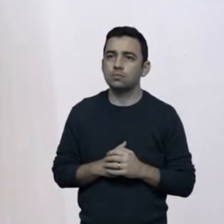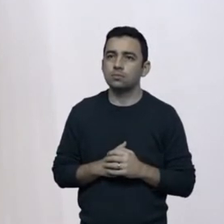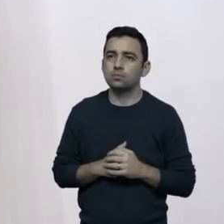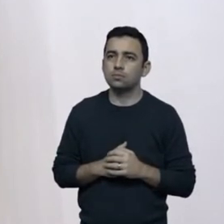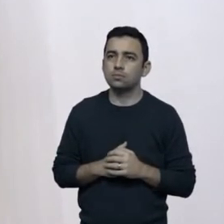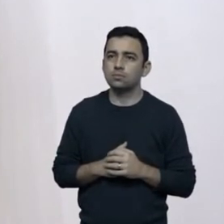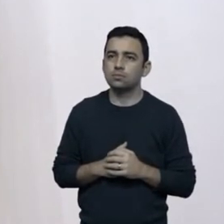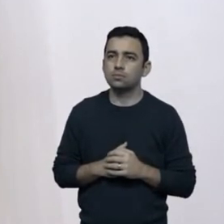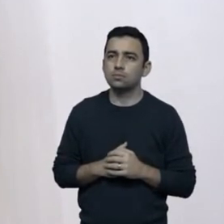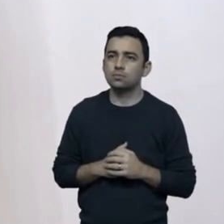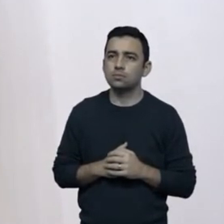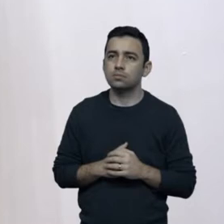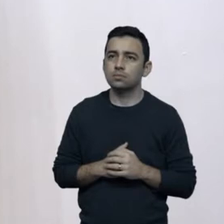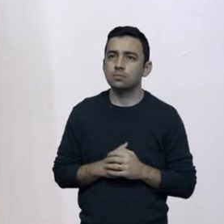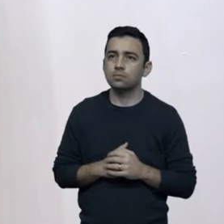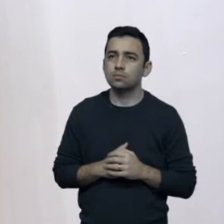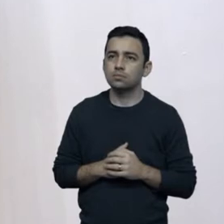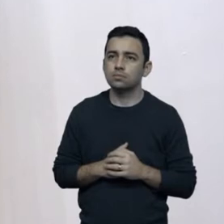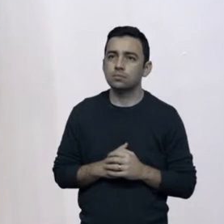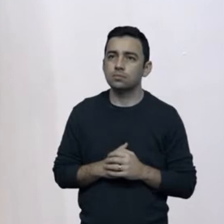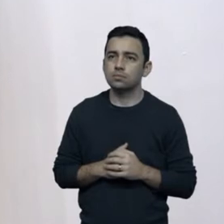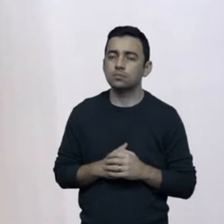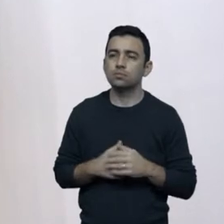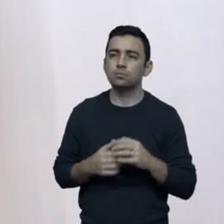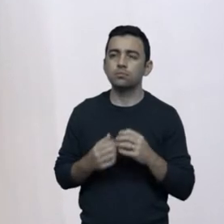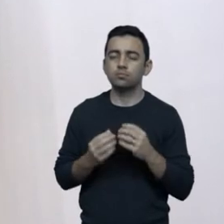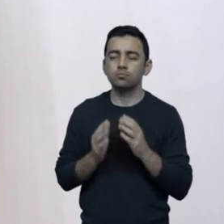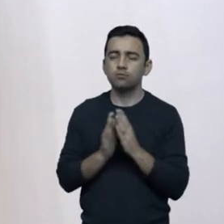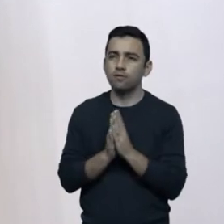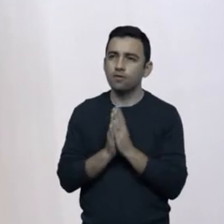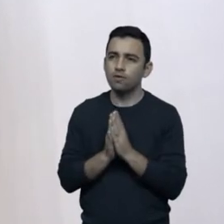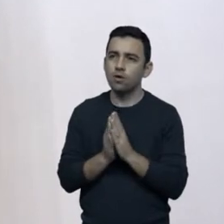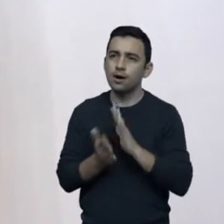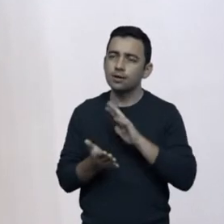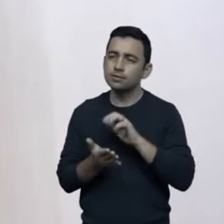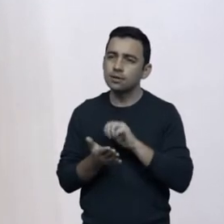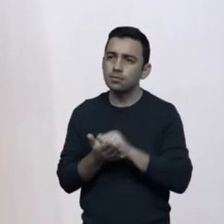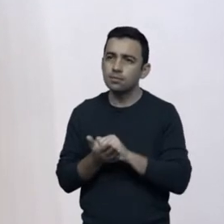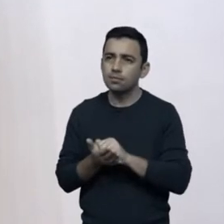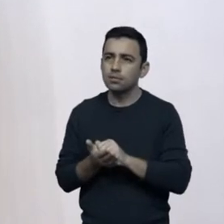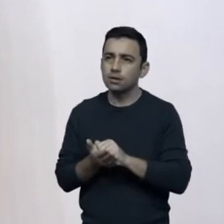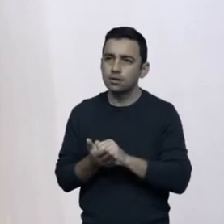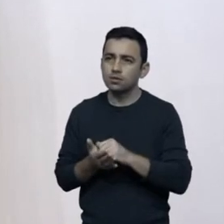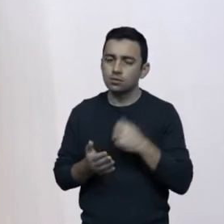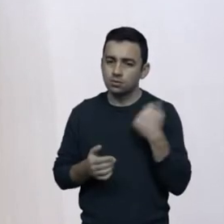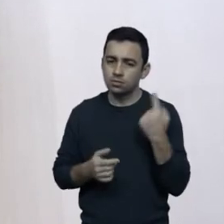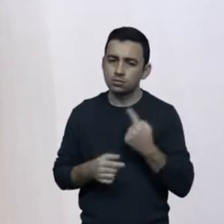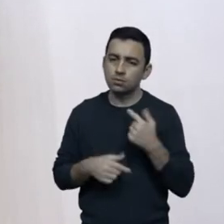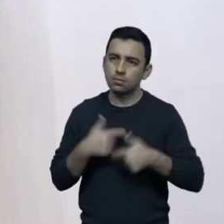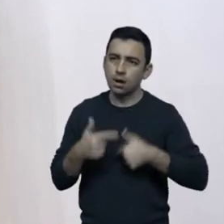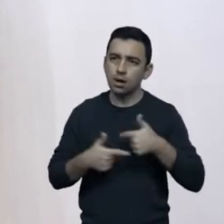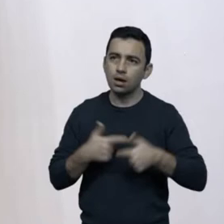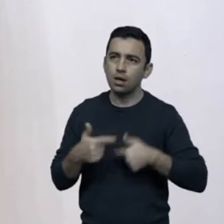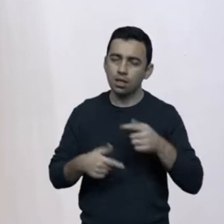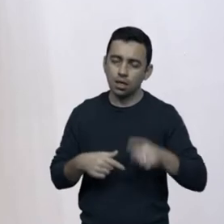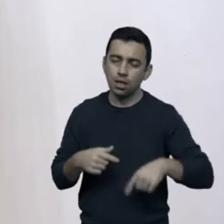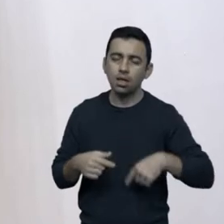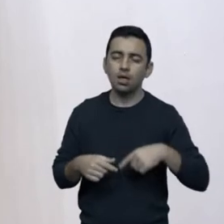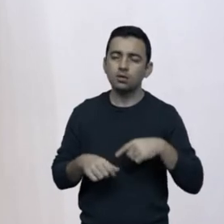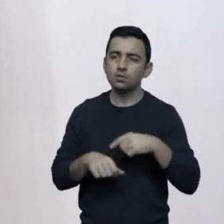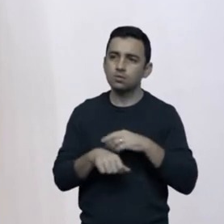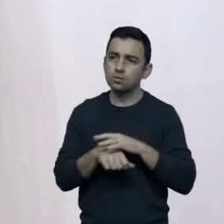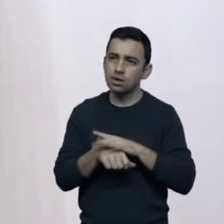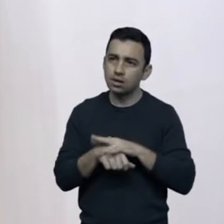a nossa, digamos assim, credenciamento do nosso serviço, o credenciamento do serviço de doenças raras, baseado